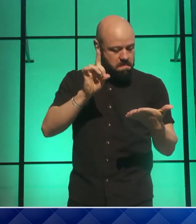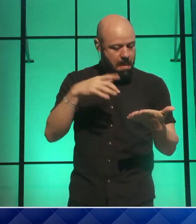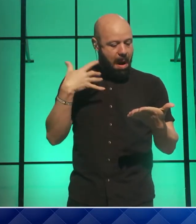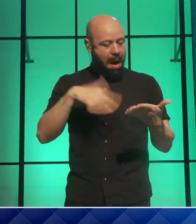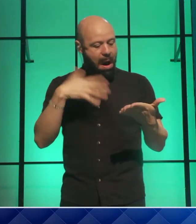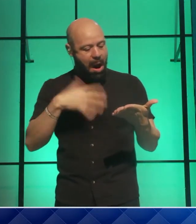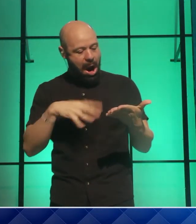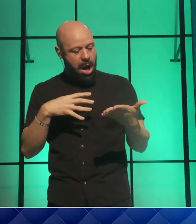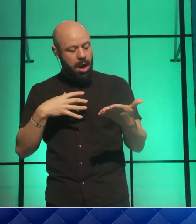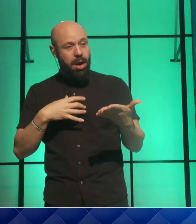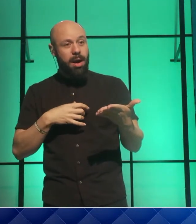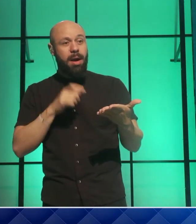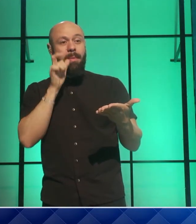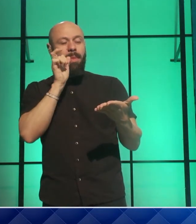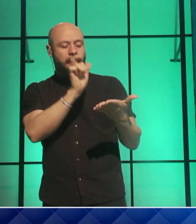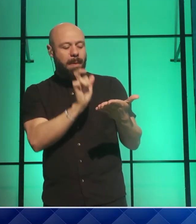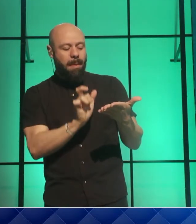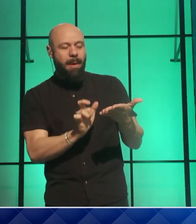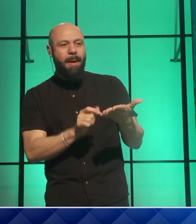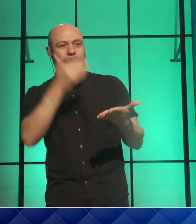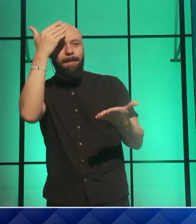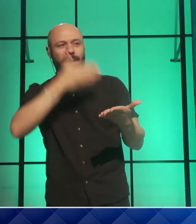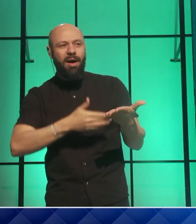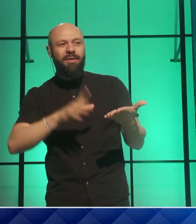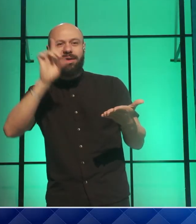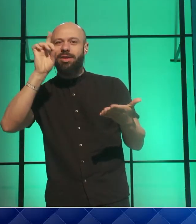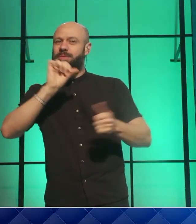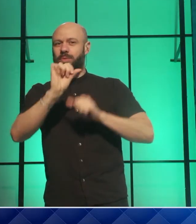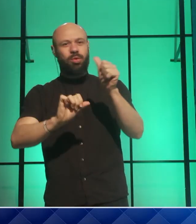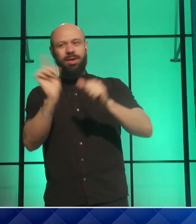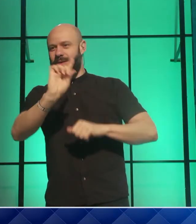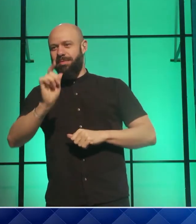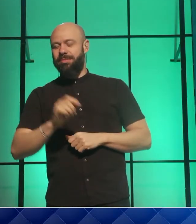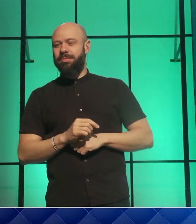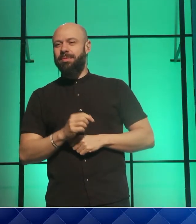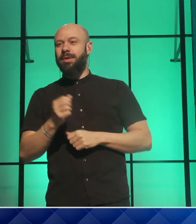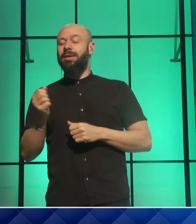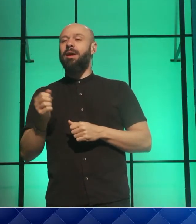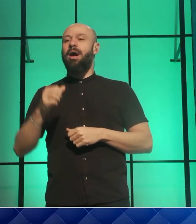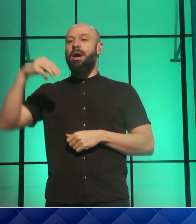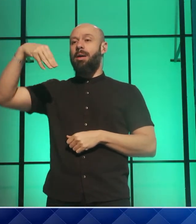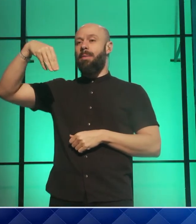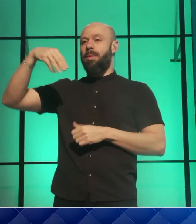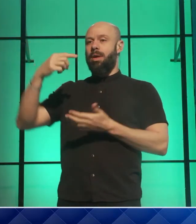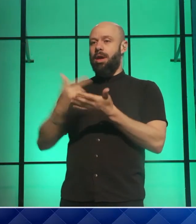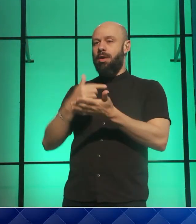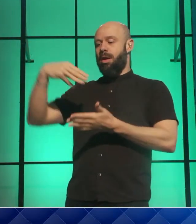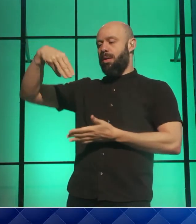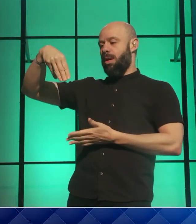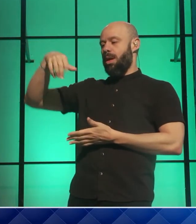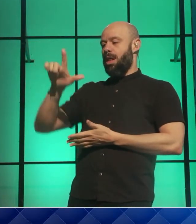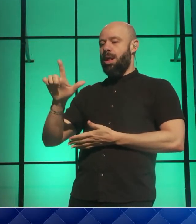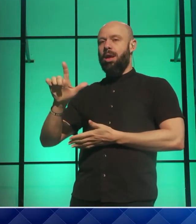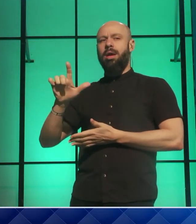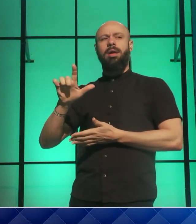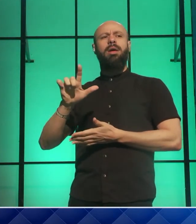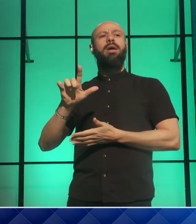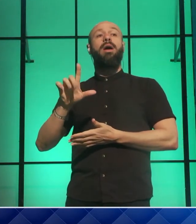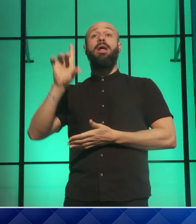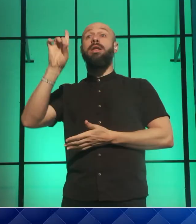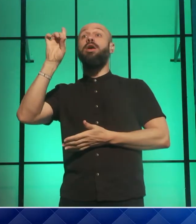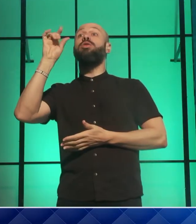vezes isso expresso. E eu quero ler só alguns para você, que diz assim em Malaquias: eu, o Senhor, Deus